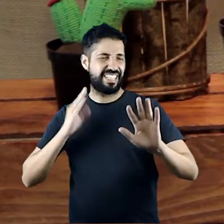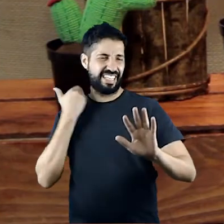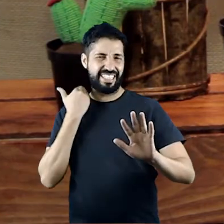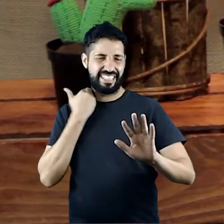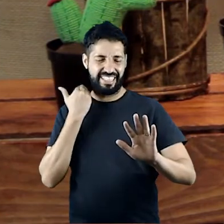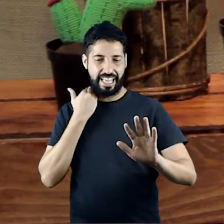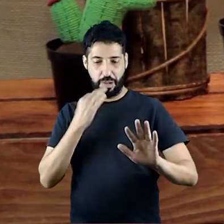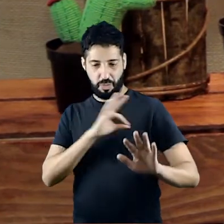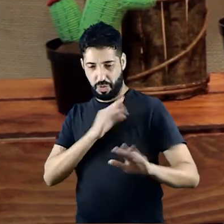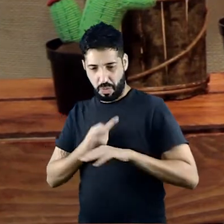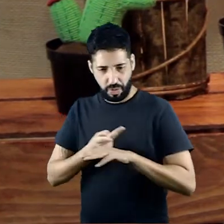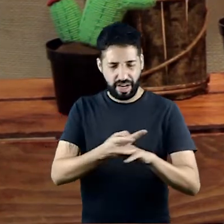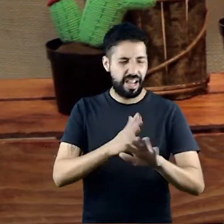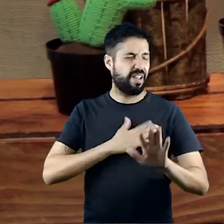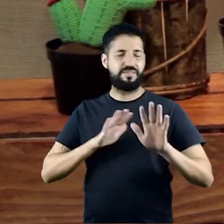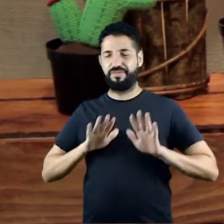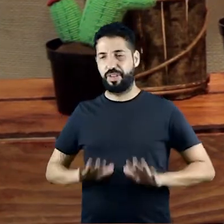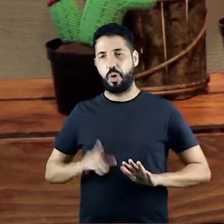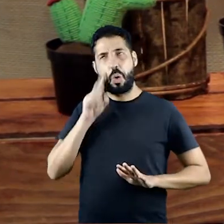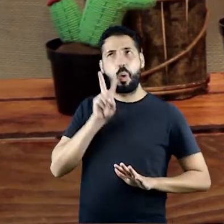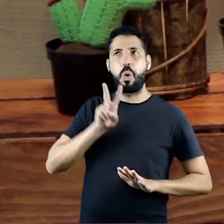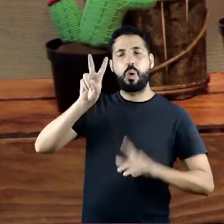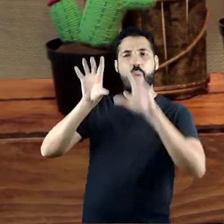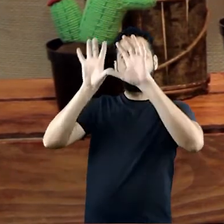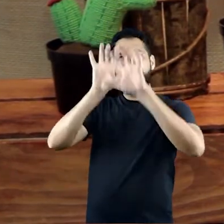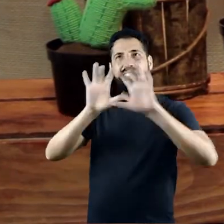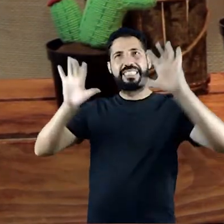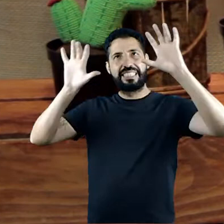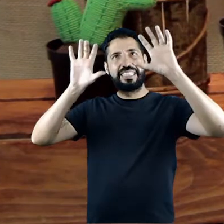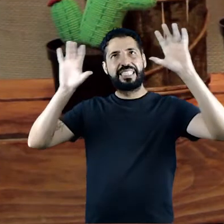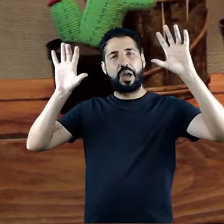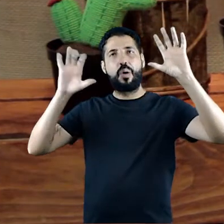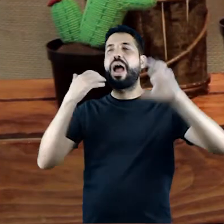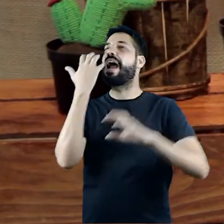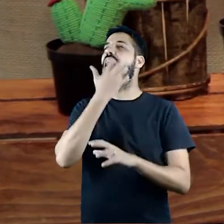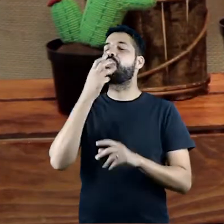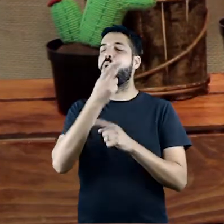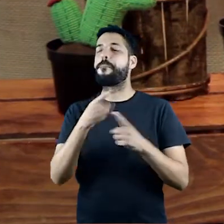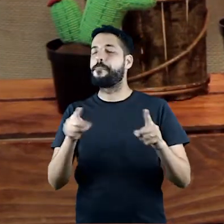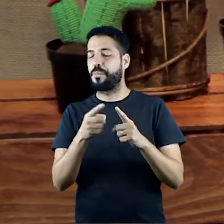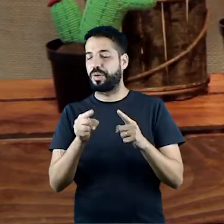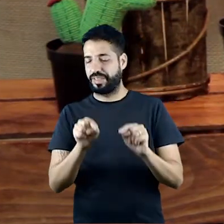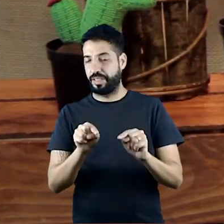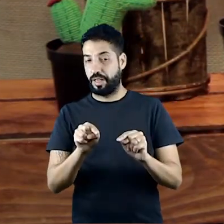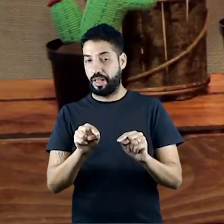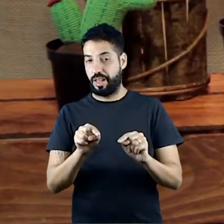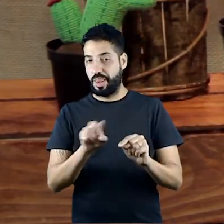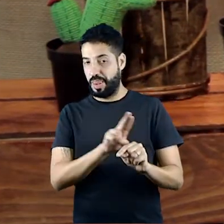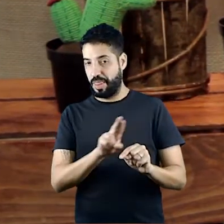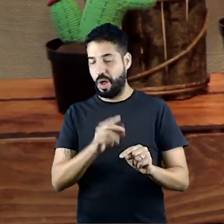que jamais cansou dele perseguir Lampião olhou para o céu e cantou antes de dormir